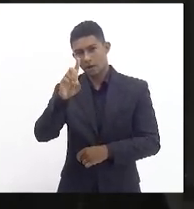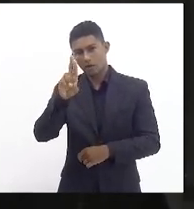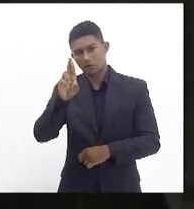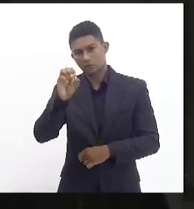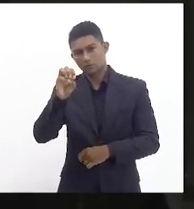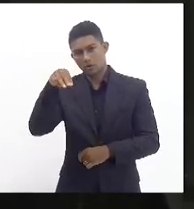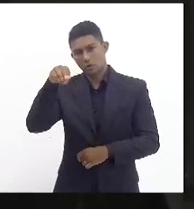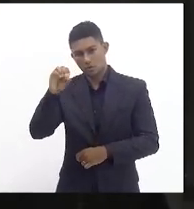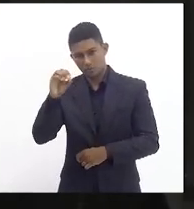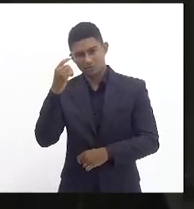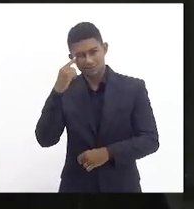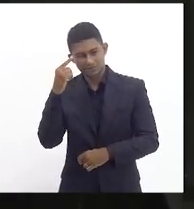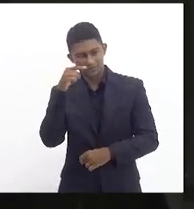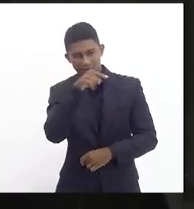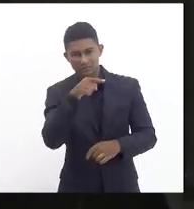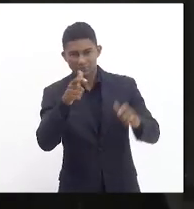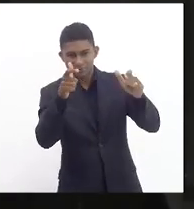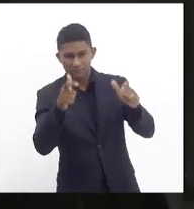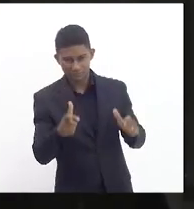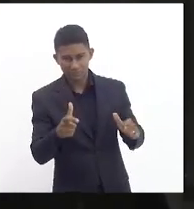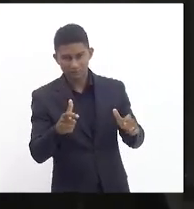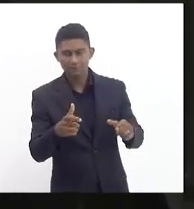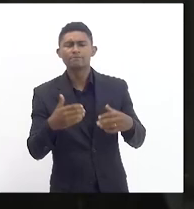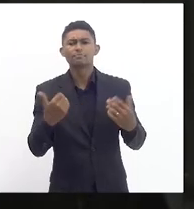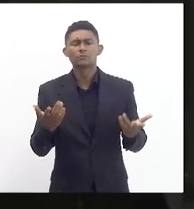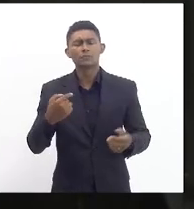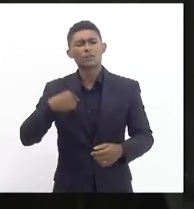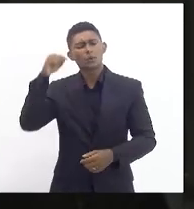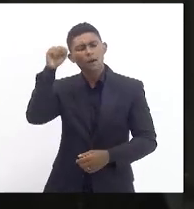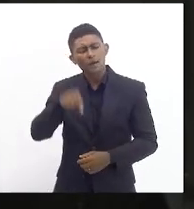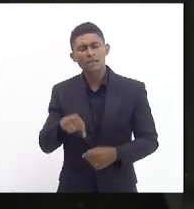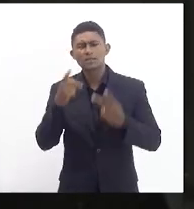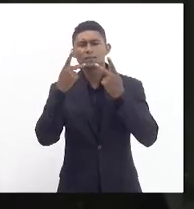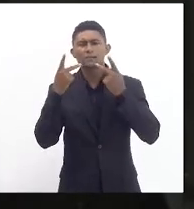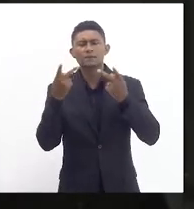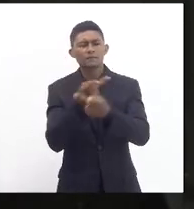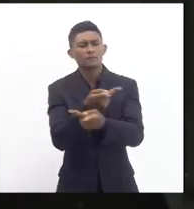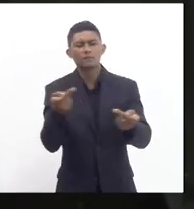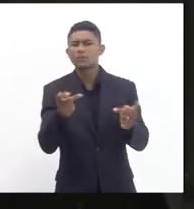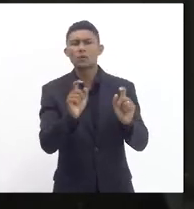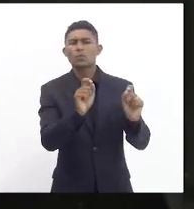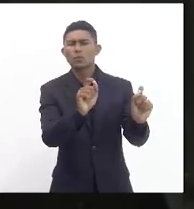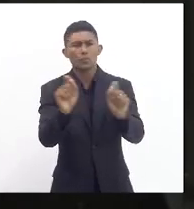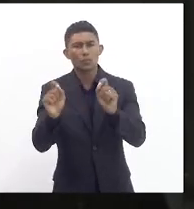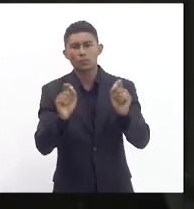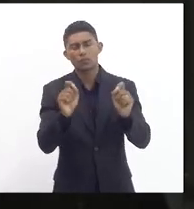E qual o registro que eu quero aqui trazer, senhora deputada?